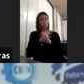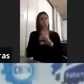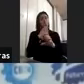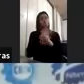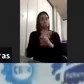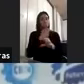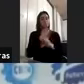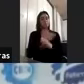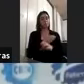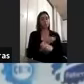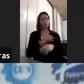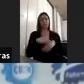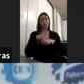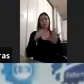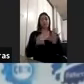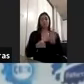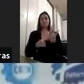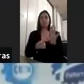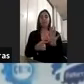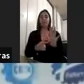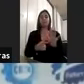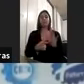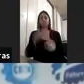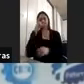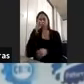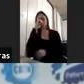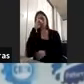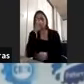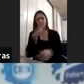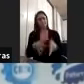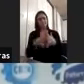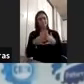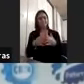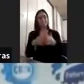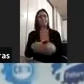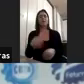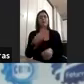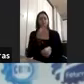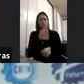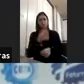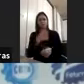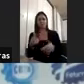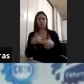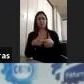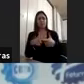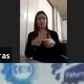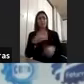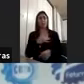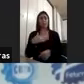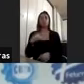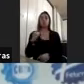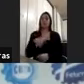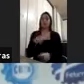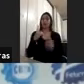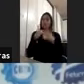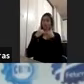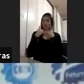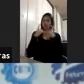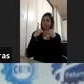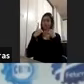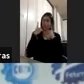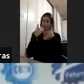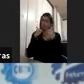expõe um trabalhador lesionado, mais ele vai se lesionar e isso é muito preocupante, porque a gente sabe que